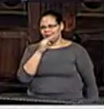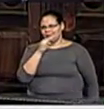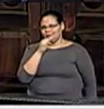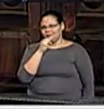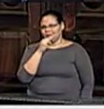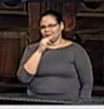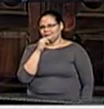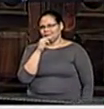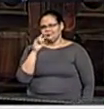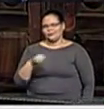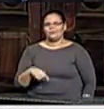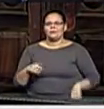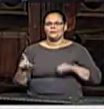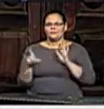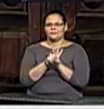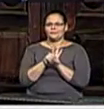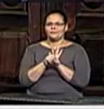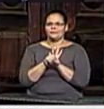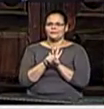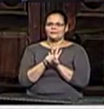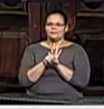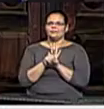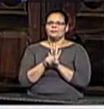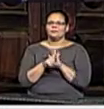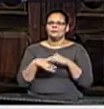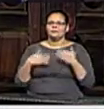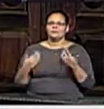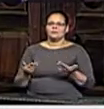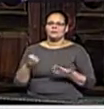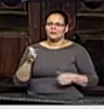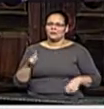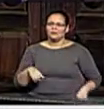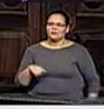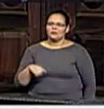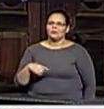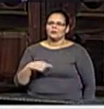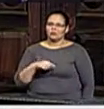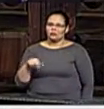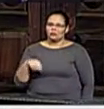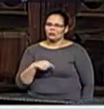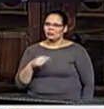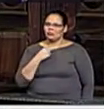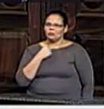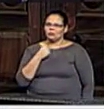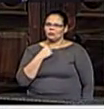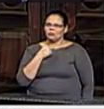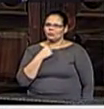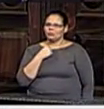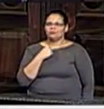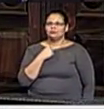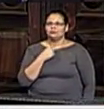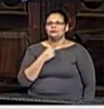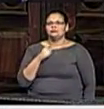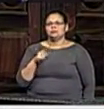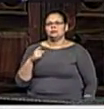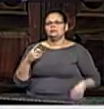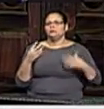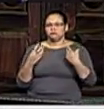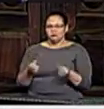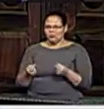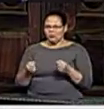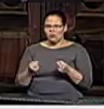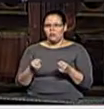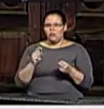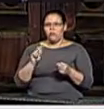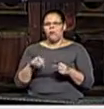aqui no Legislativo. Então, é isto daí o que nós não podemos, de forma alguma, admitir.